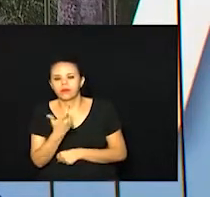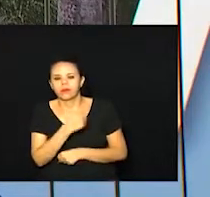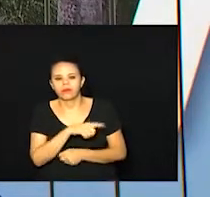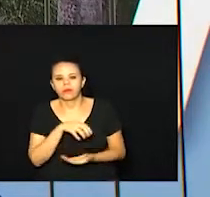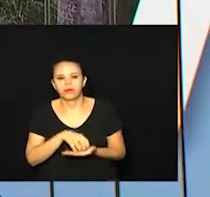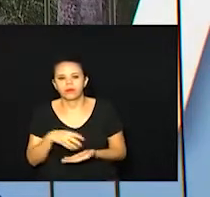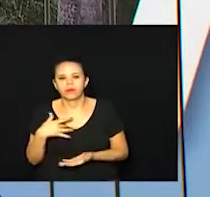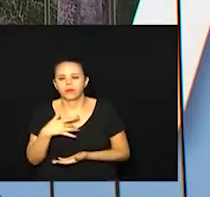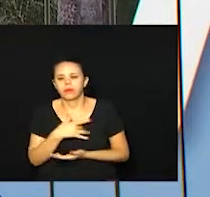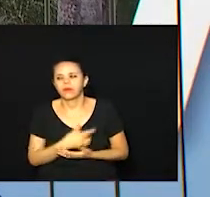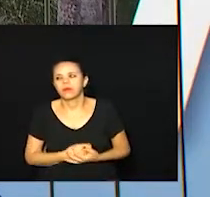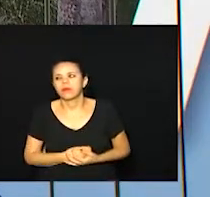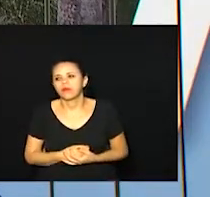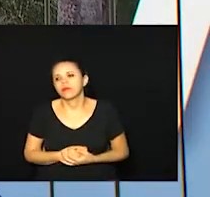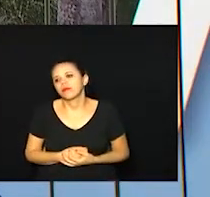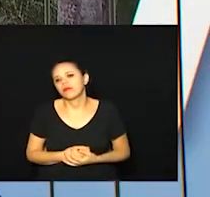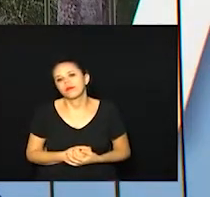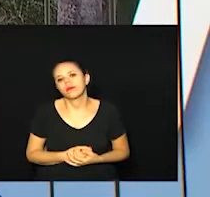de saúde.